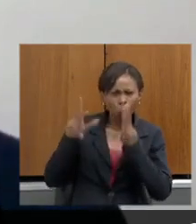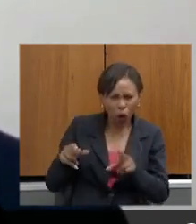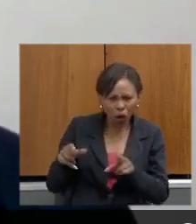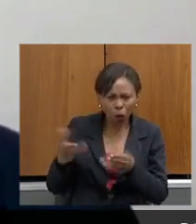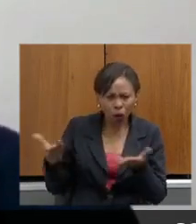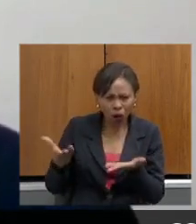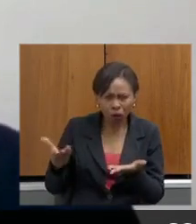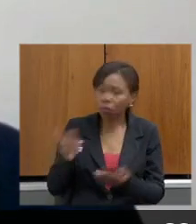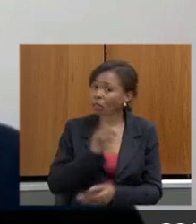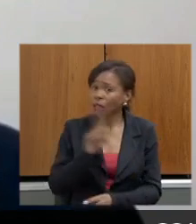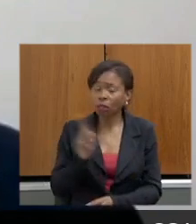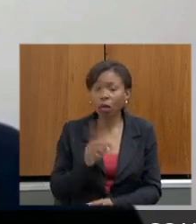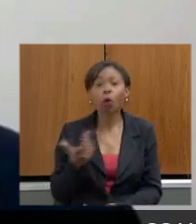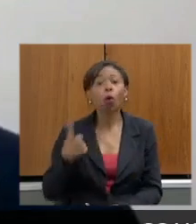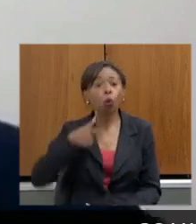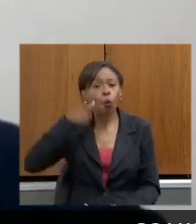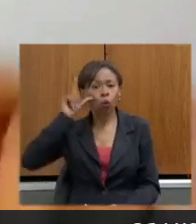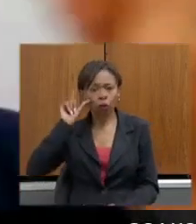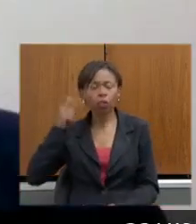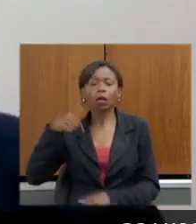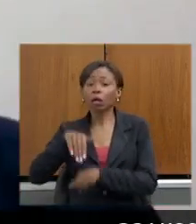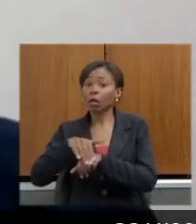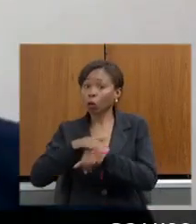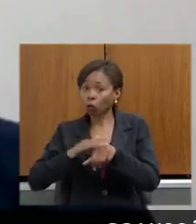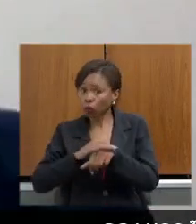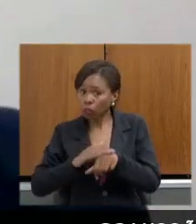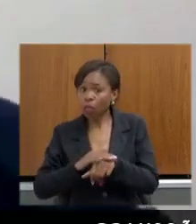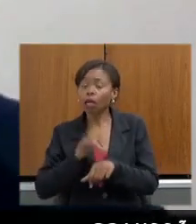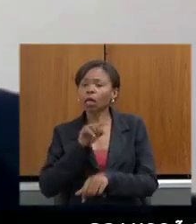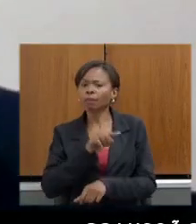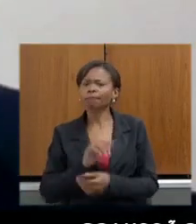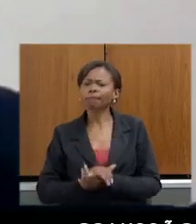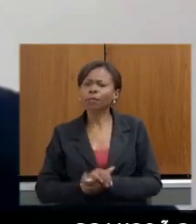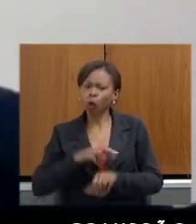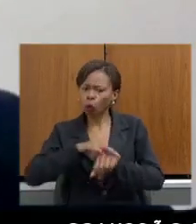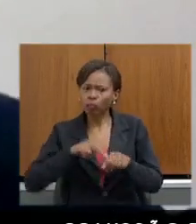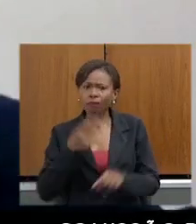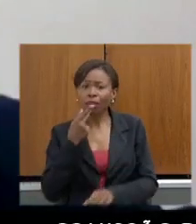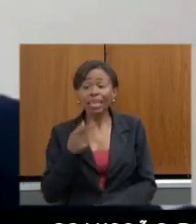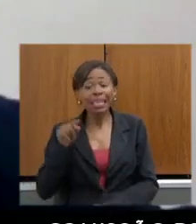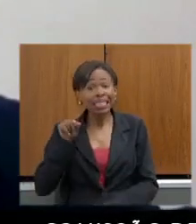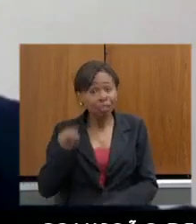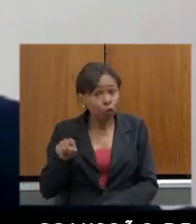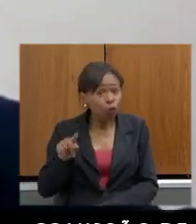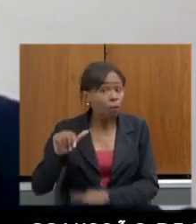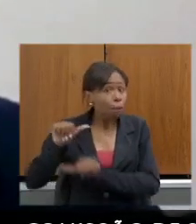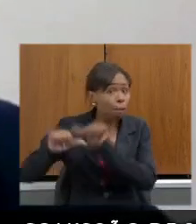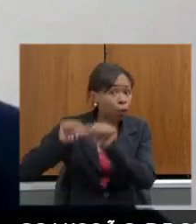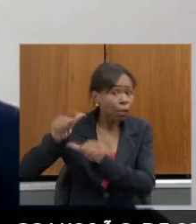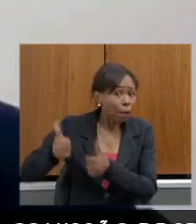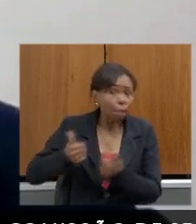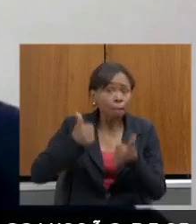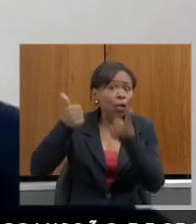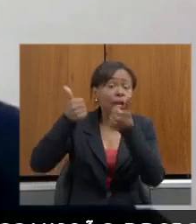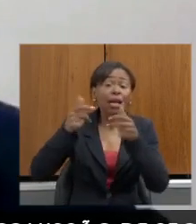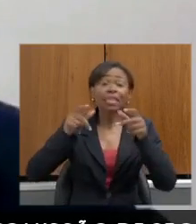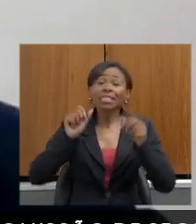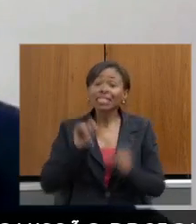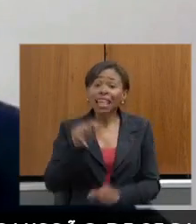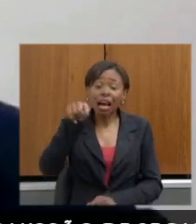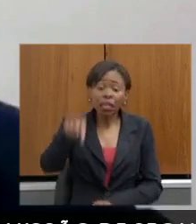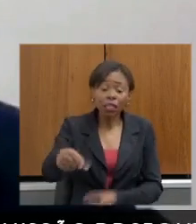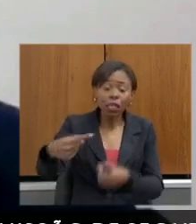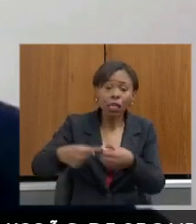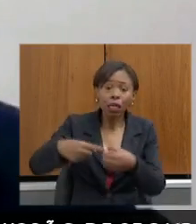expliquei para o sargento essa junto isso vai melhorar quando também te ver aqui tem uma pilha nela fala